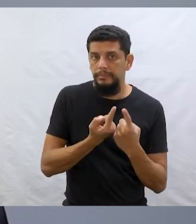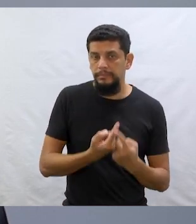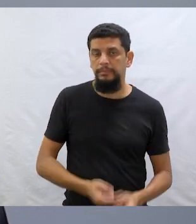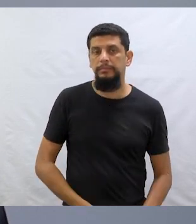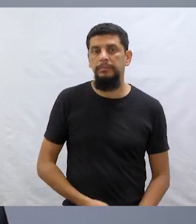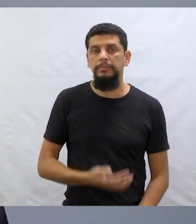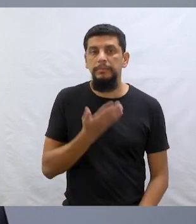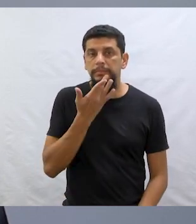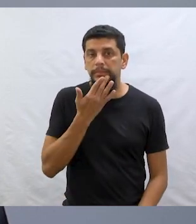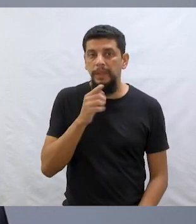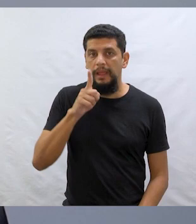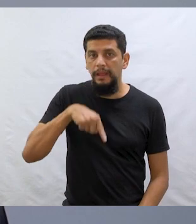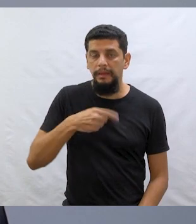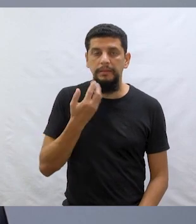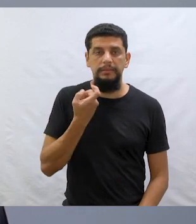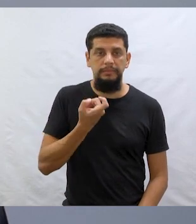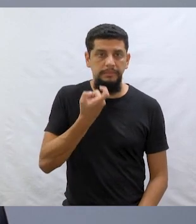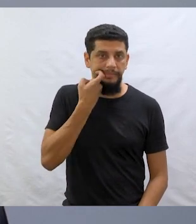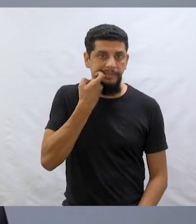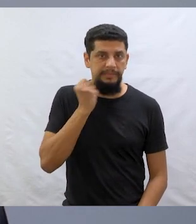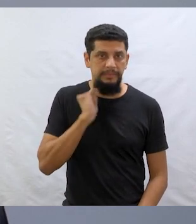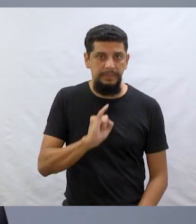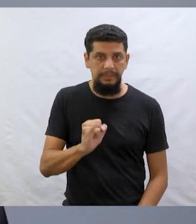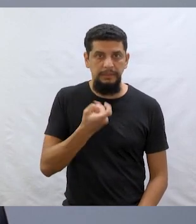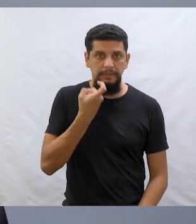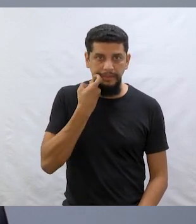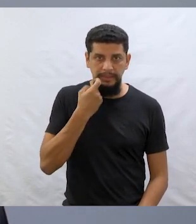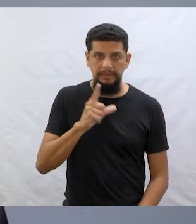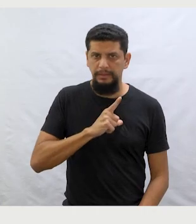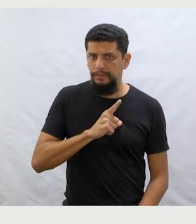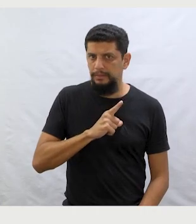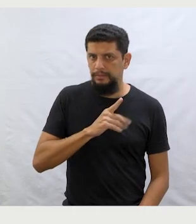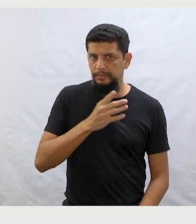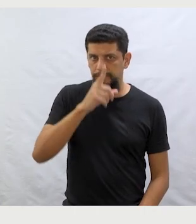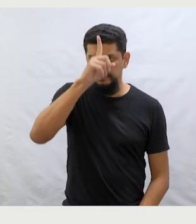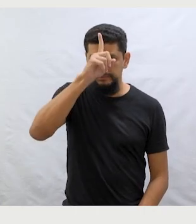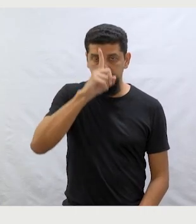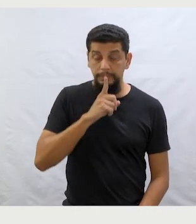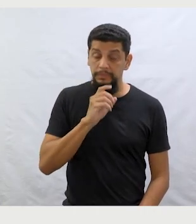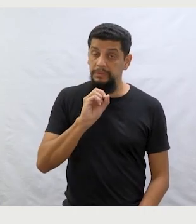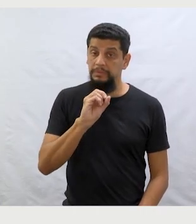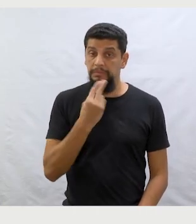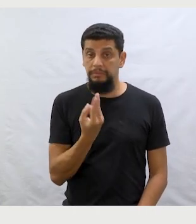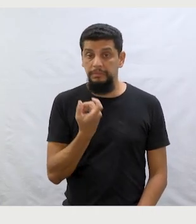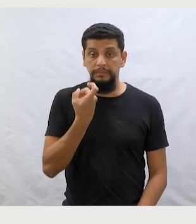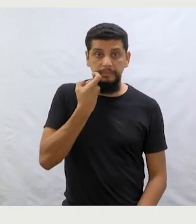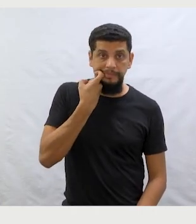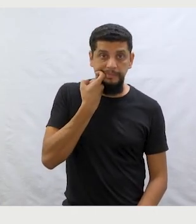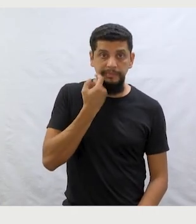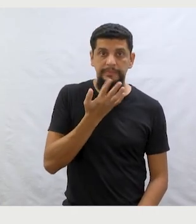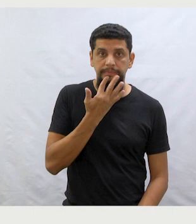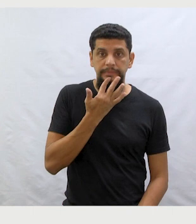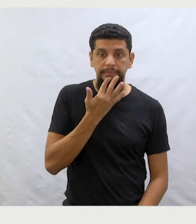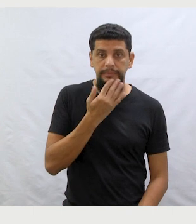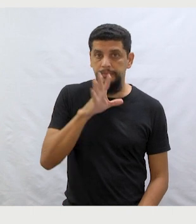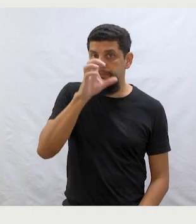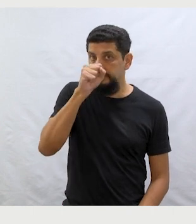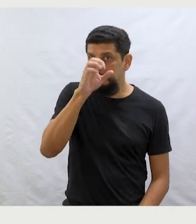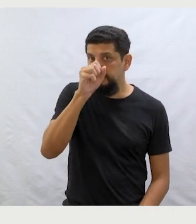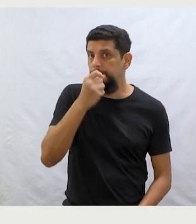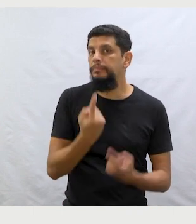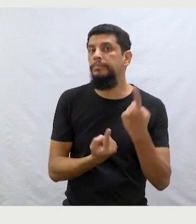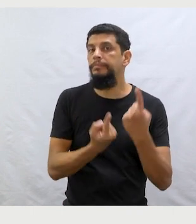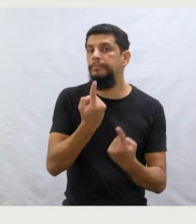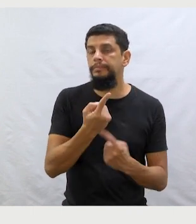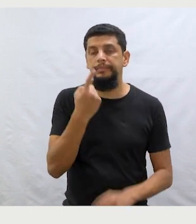do peixinho? Será que o peixinho tem a cor amarela? Ou será que o peixinho tem a cor